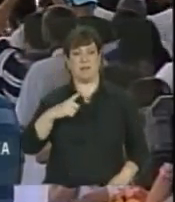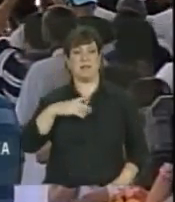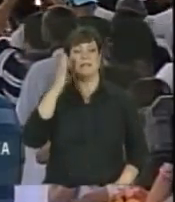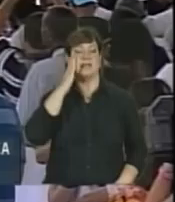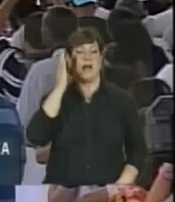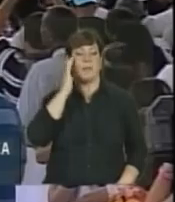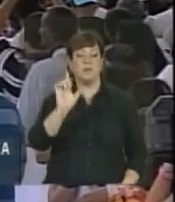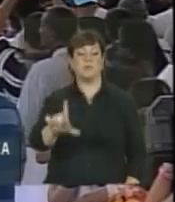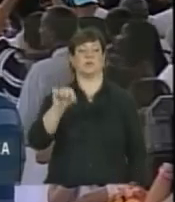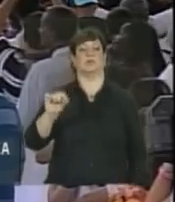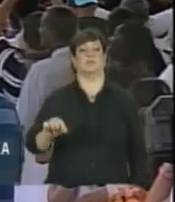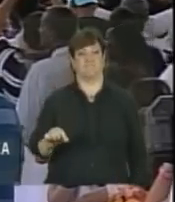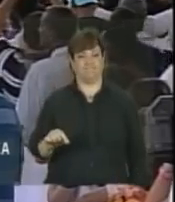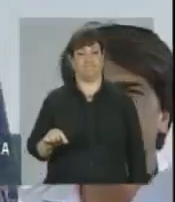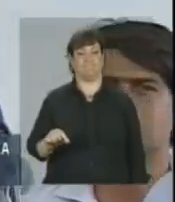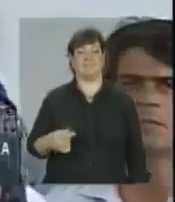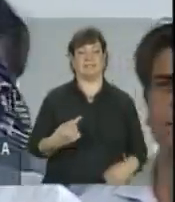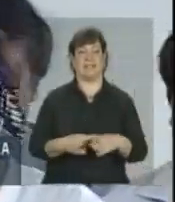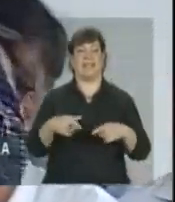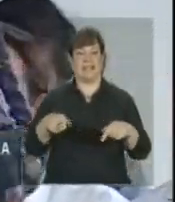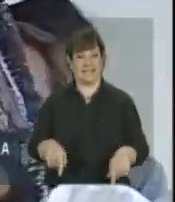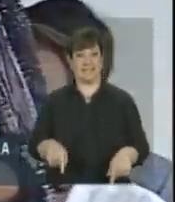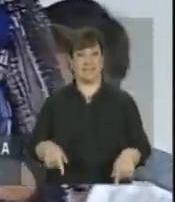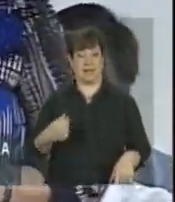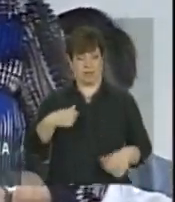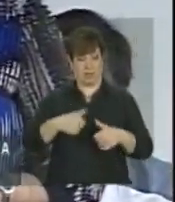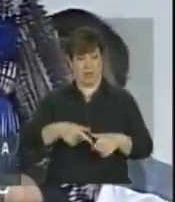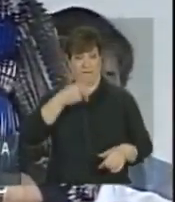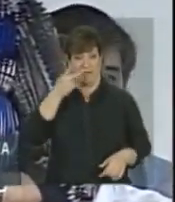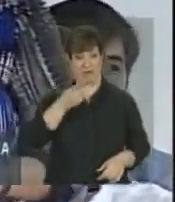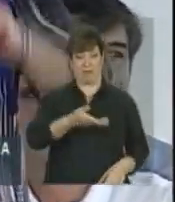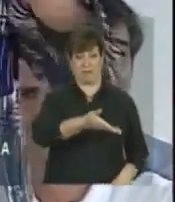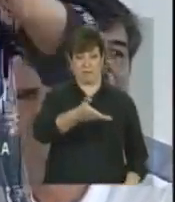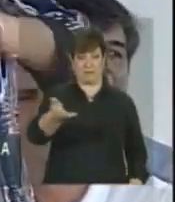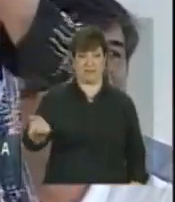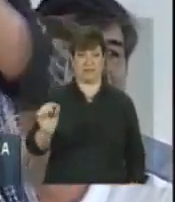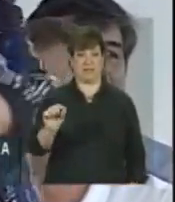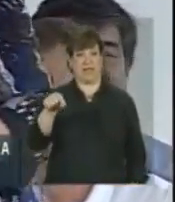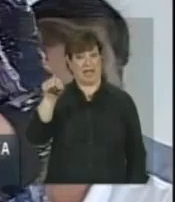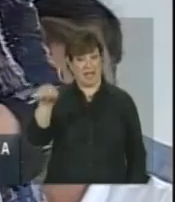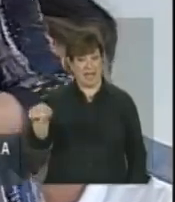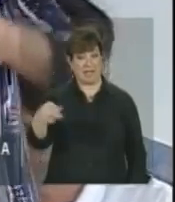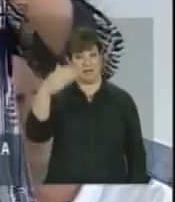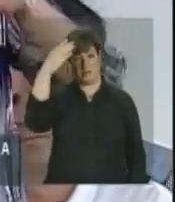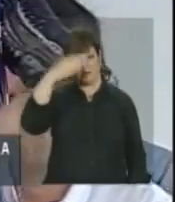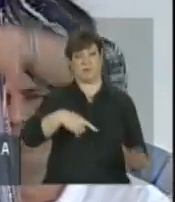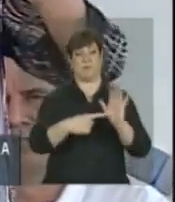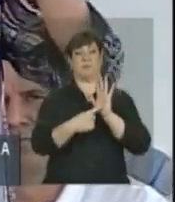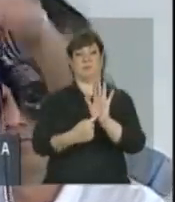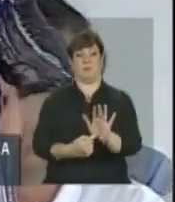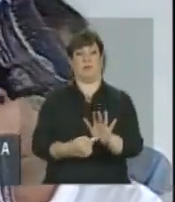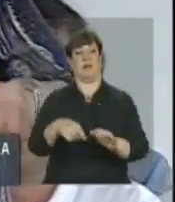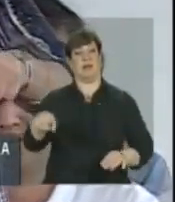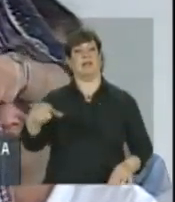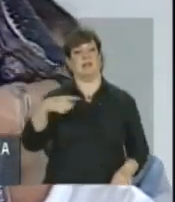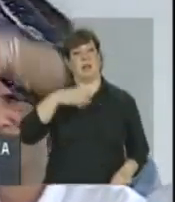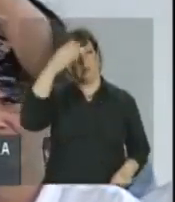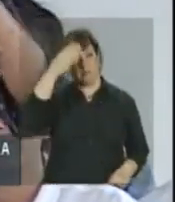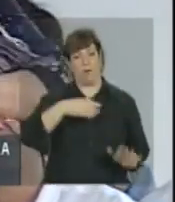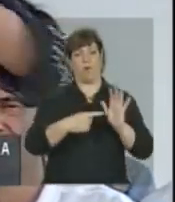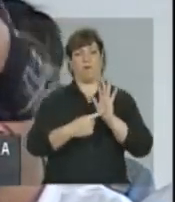sabido escolher. E isso que eu estou falando para vocês, ele provou, ele está